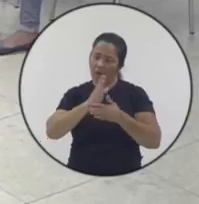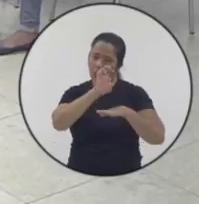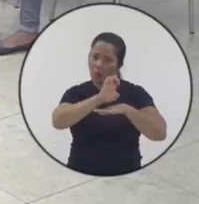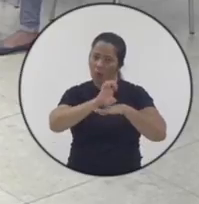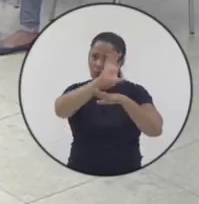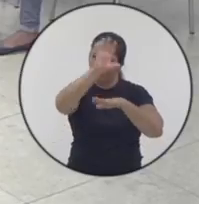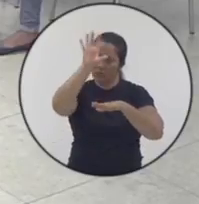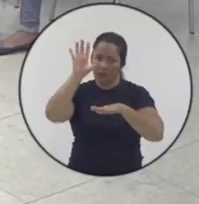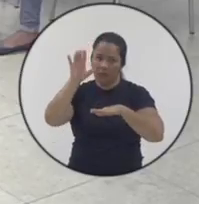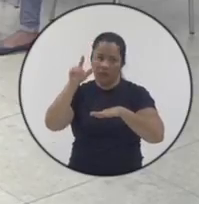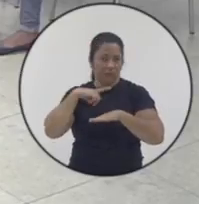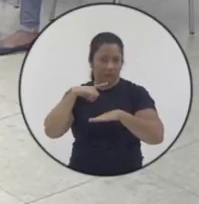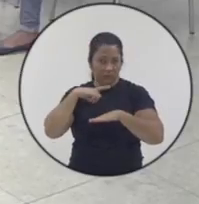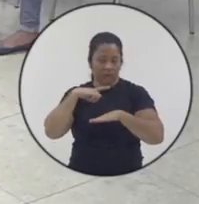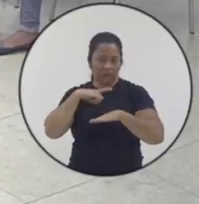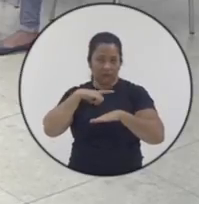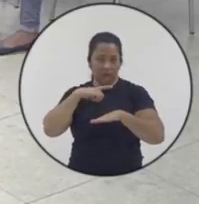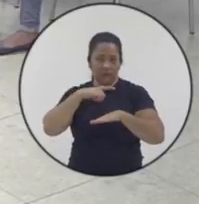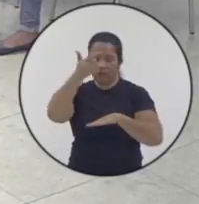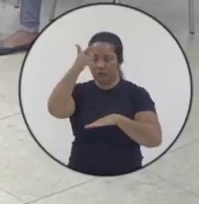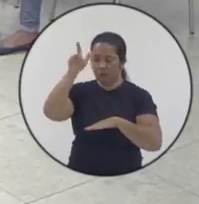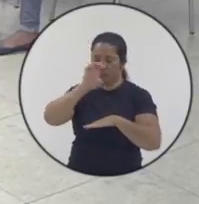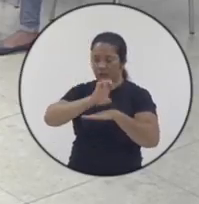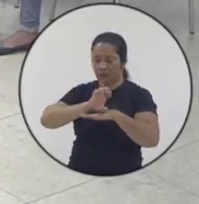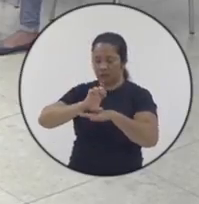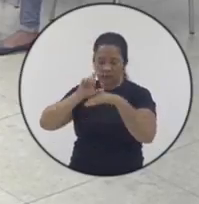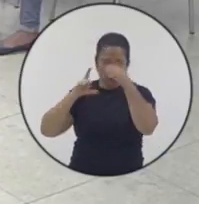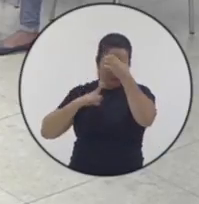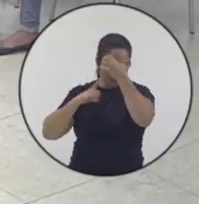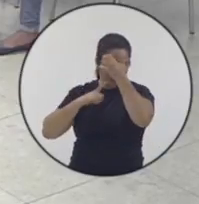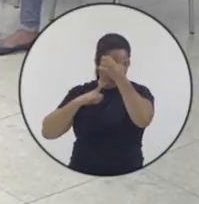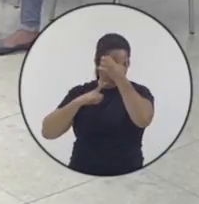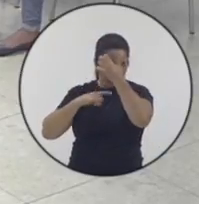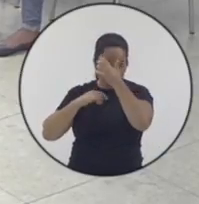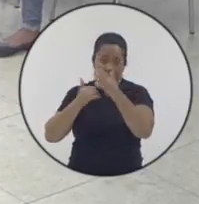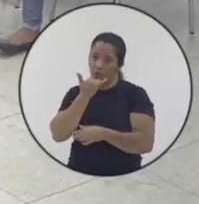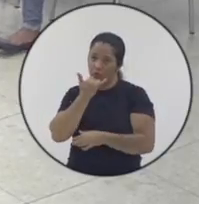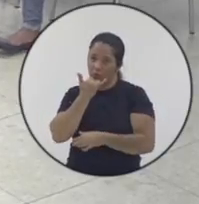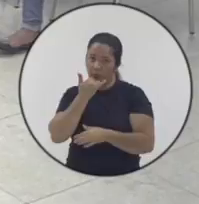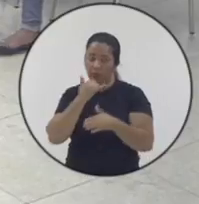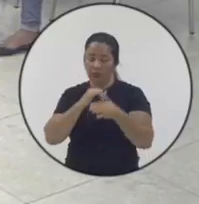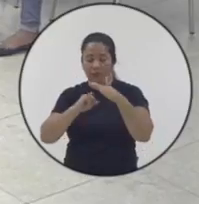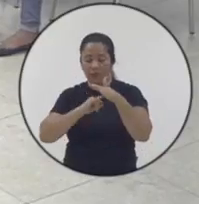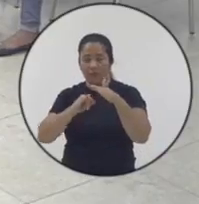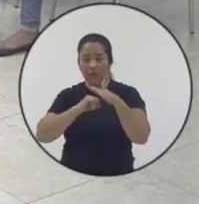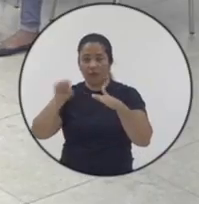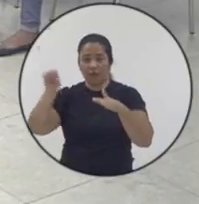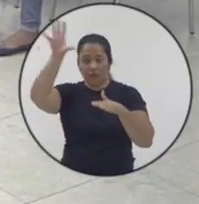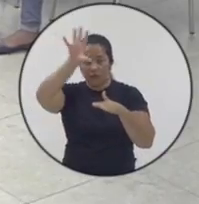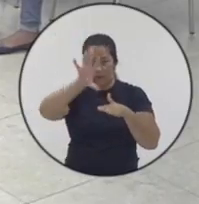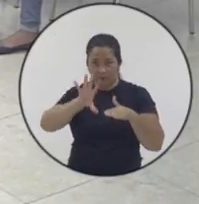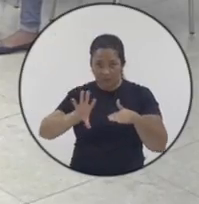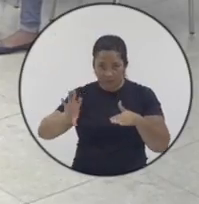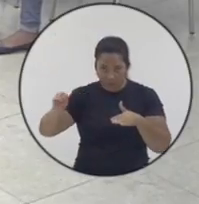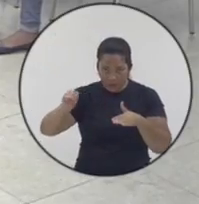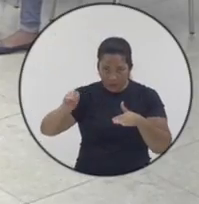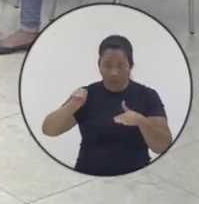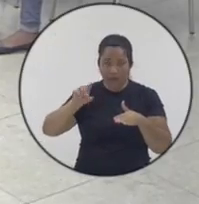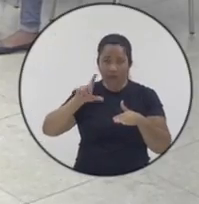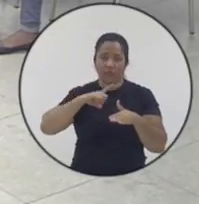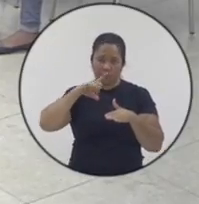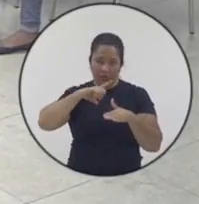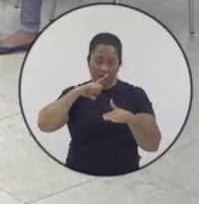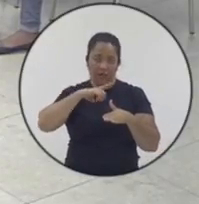IBRAT-DF, outros estados também têm, além do IBRAT-DF, ou, desculpa, IBRAT Nacional, de forma, né, cada estado tem o seu, aí